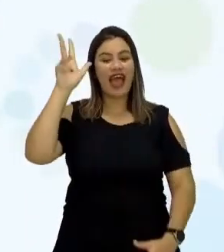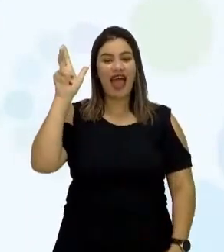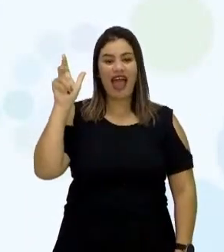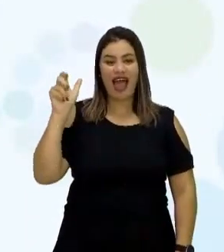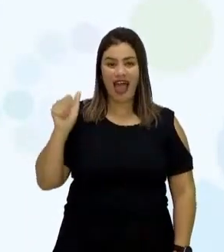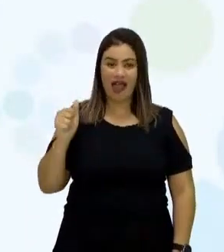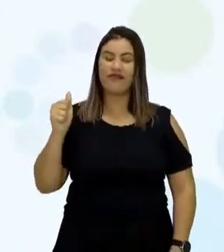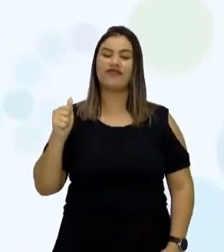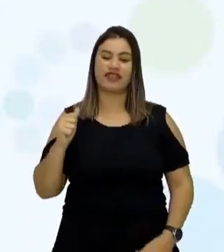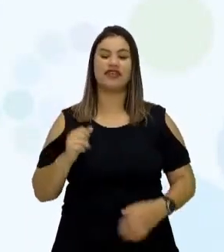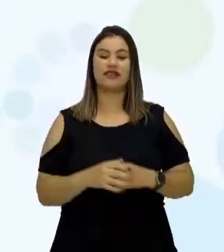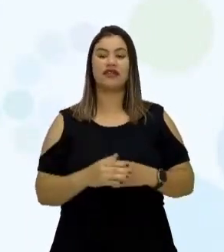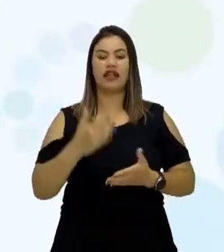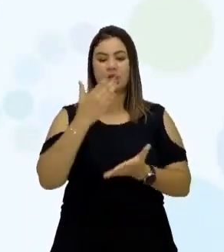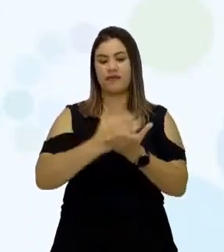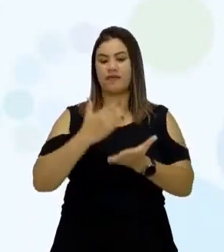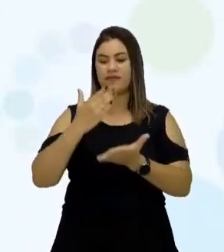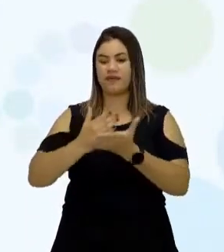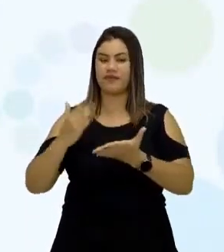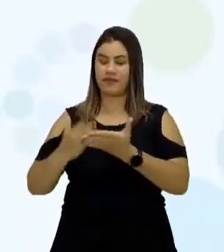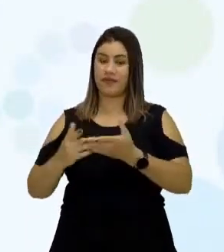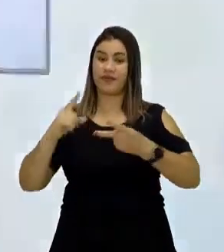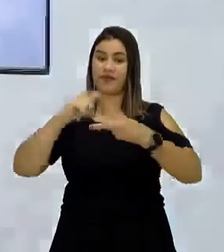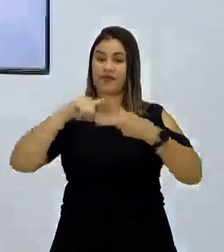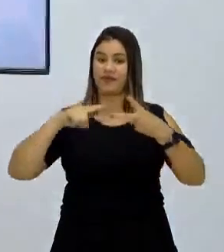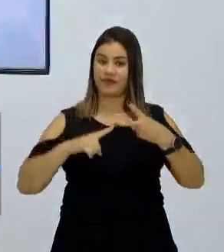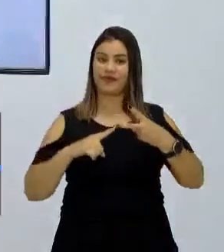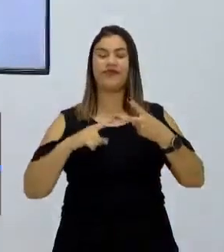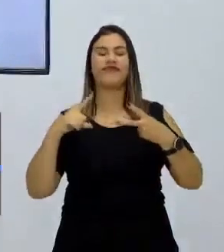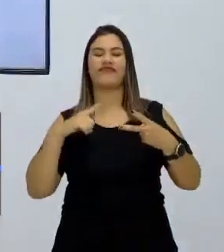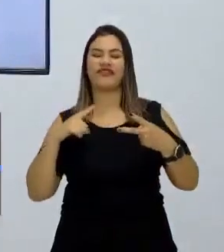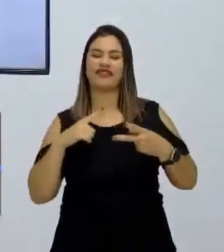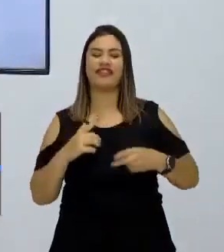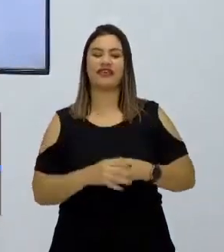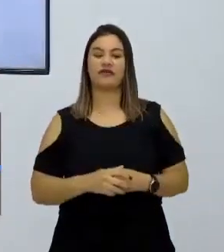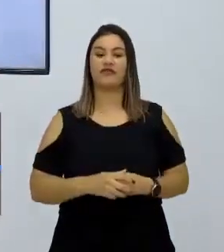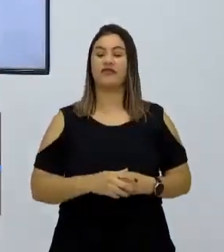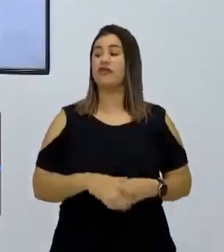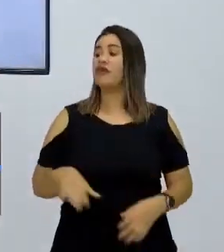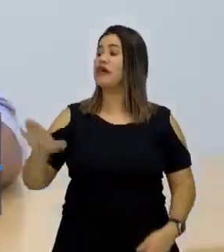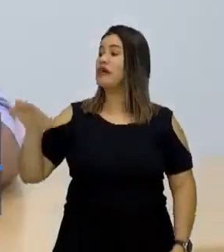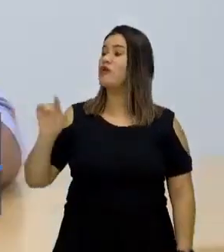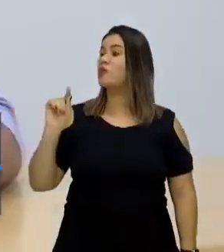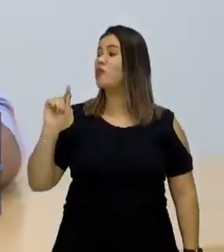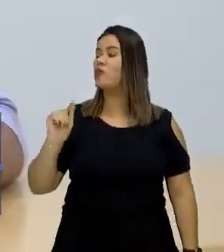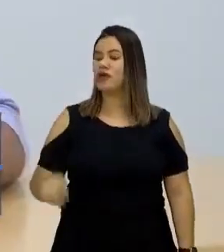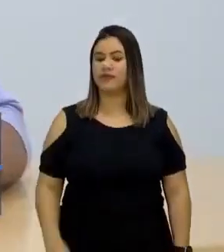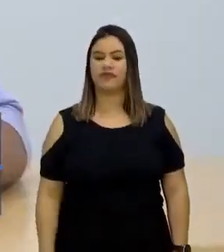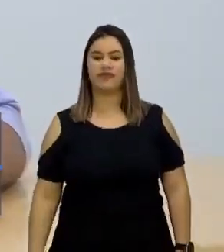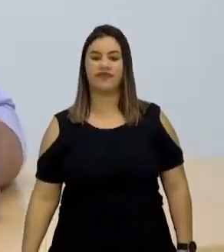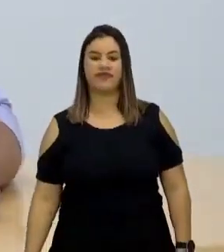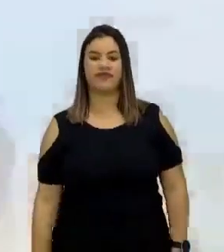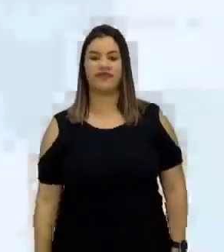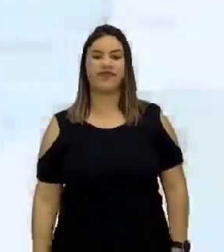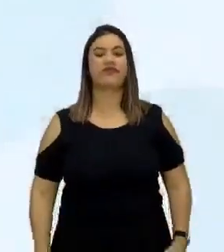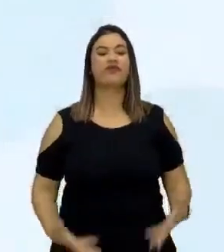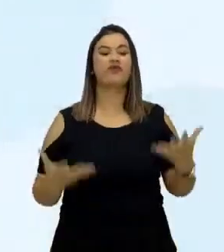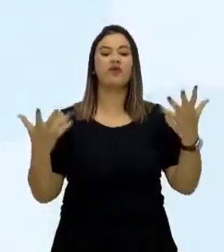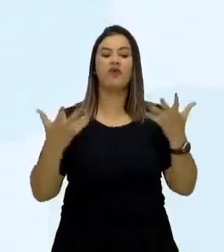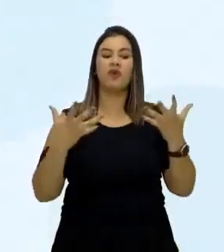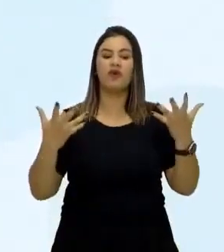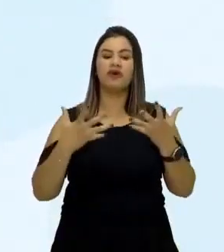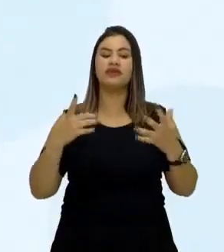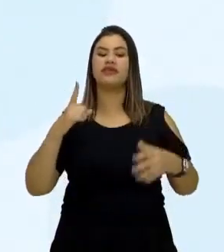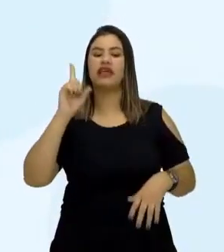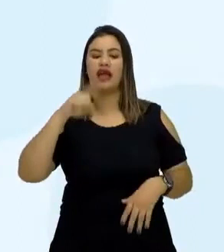distribuição espacial, que vai ser dividida em duas partes. Gibovski, o que nós vamos trabalhar hoje? Vamos lá, hoje,